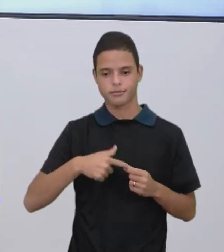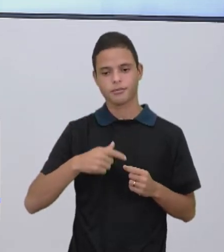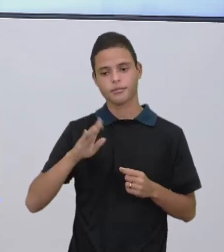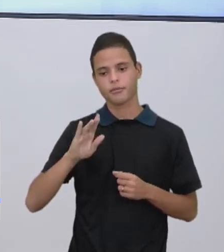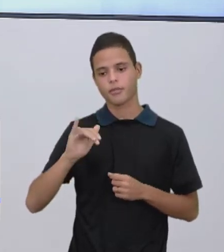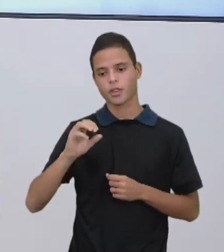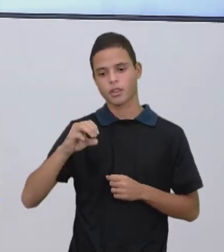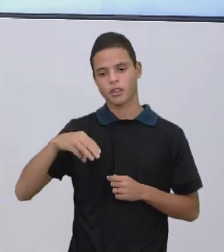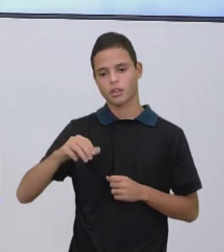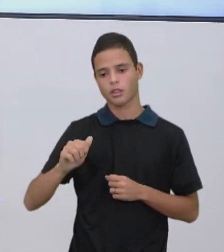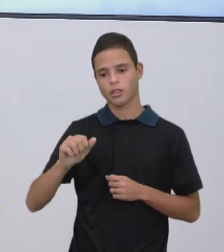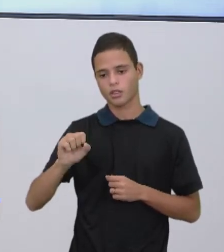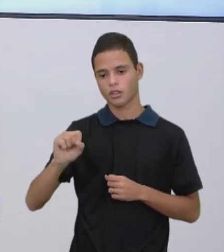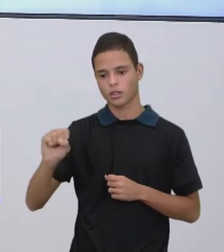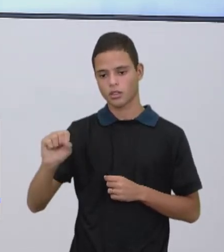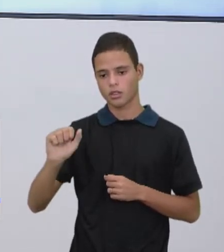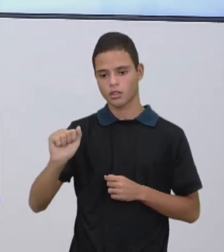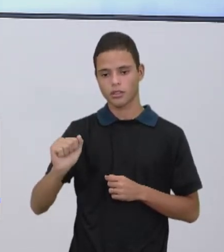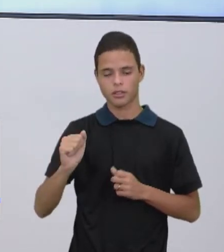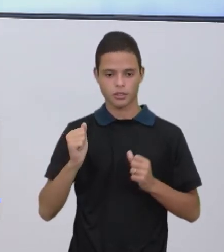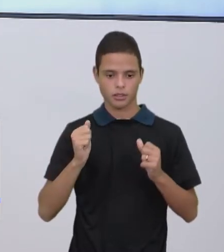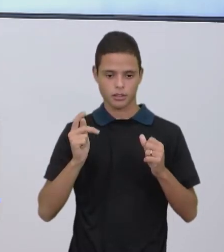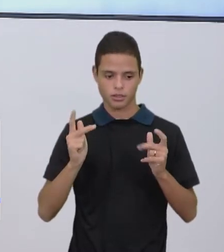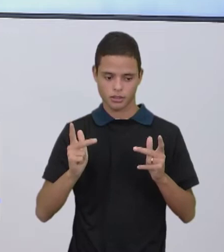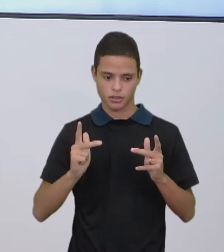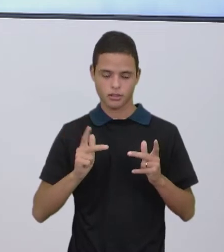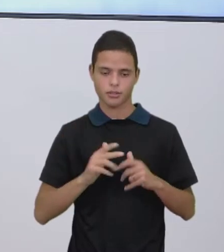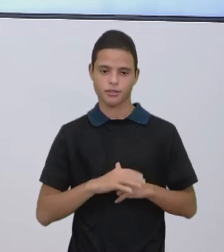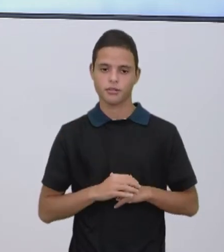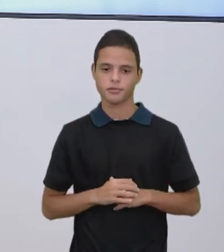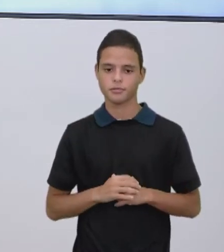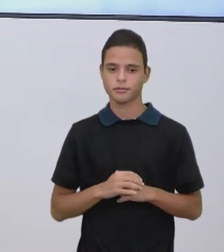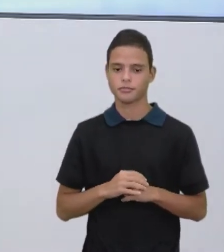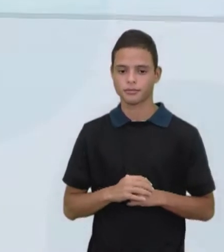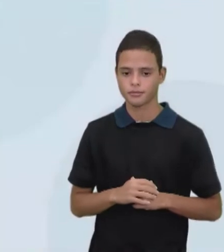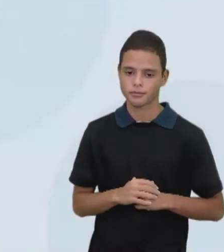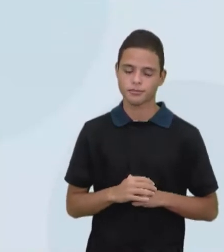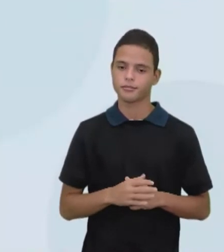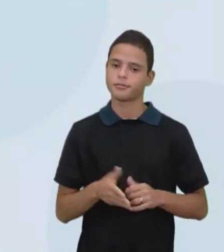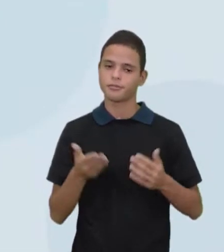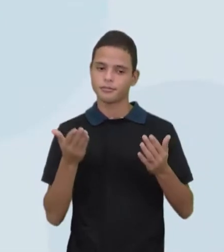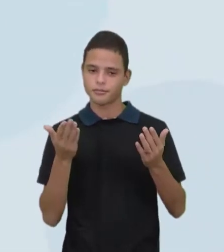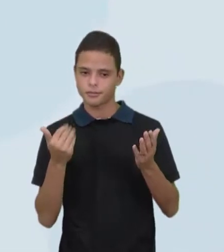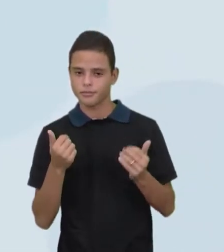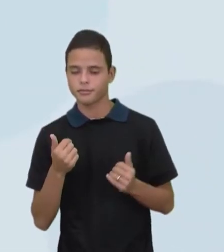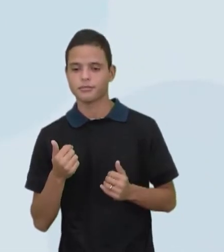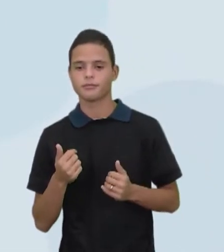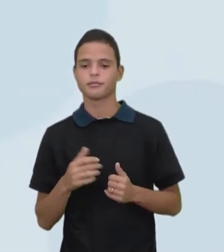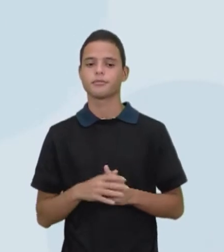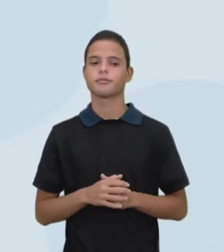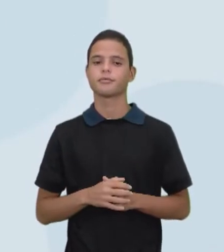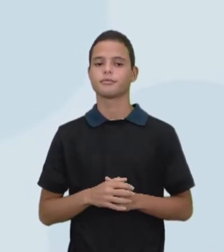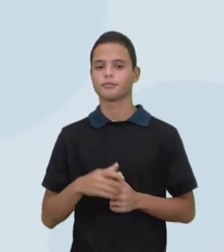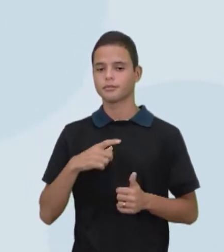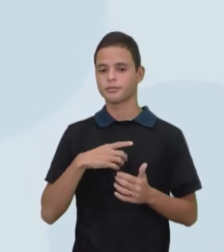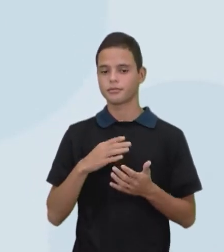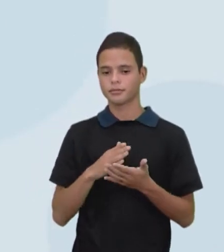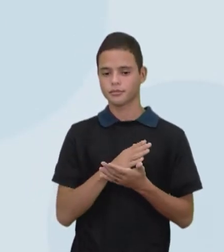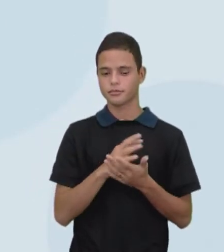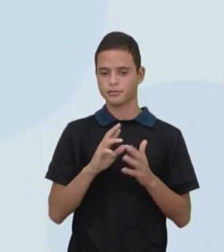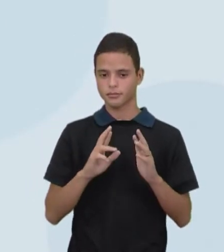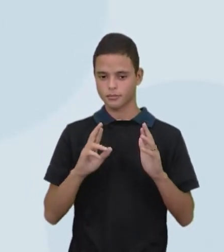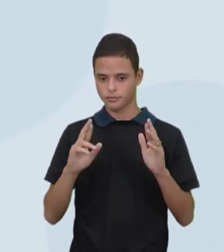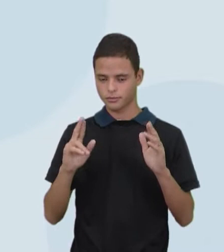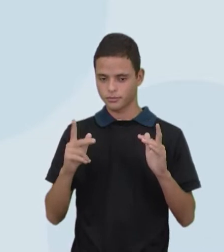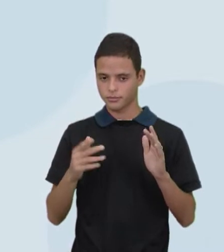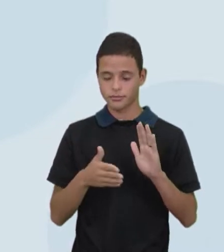biomassa, tá bom? Então, é o ciclo do carbono contribuindo com isso aí. Vamos lá, eu tirei alguns referenciais aí para vocês.